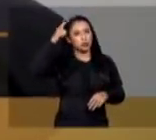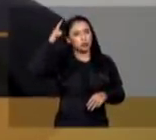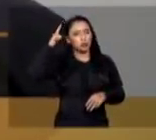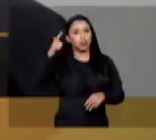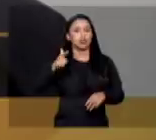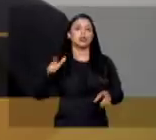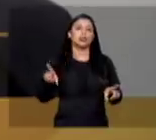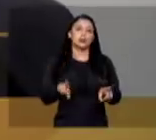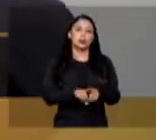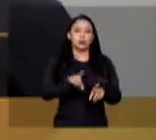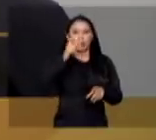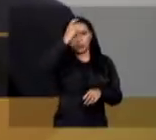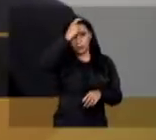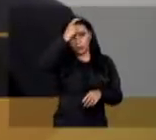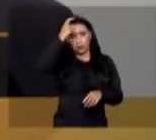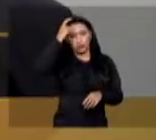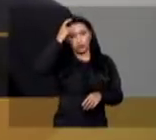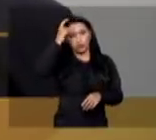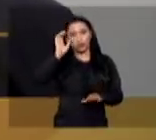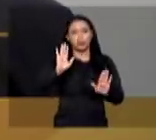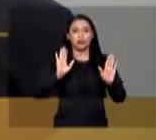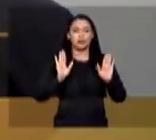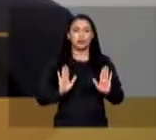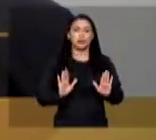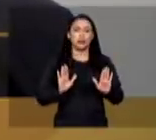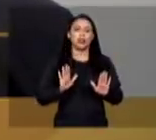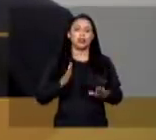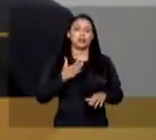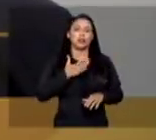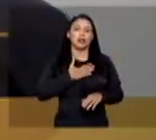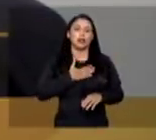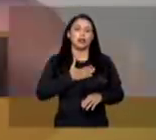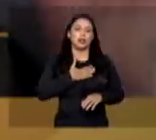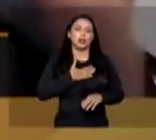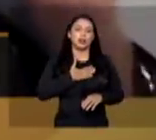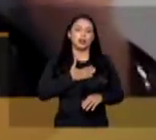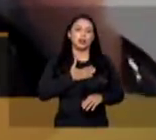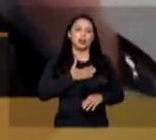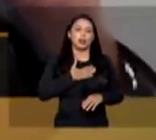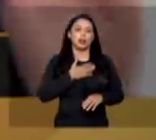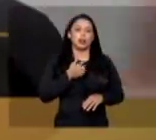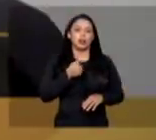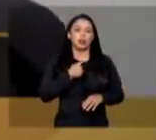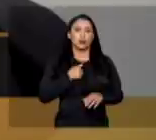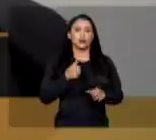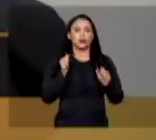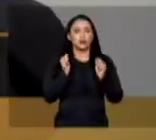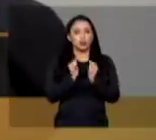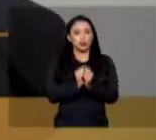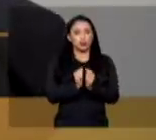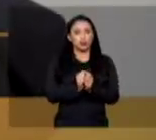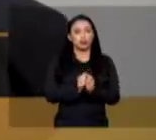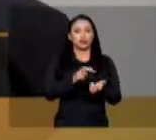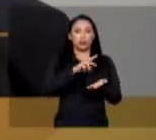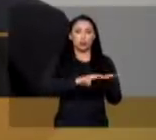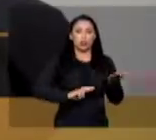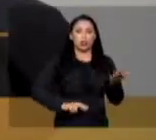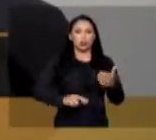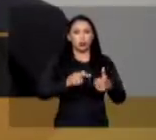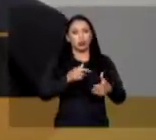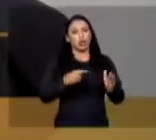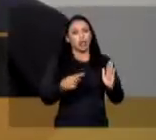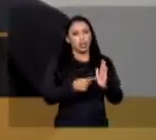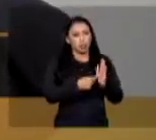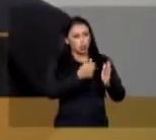ministro Lewandowski para sufragar a posição trazida pelo eminente relator. Examinei também a denúncia.